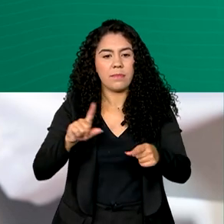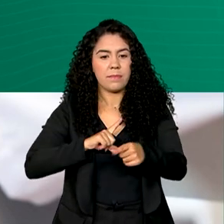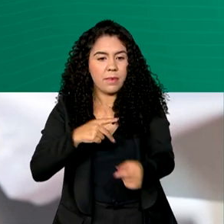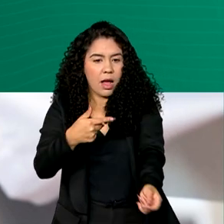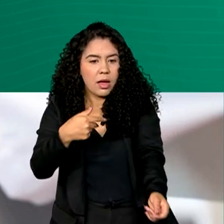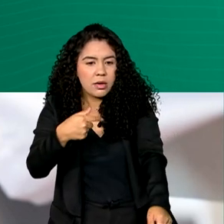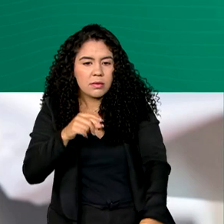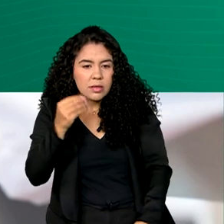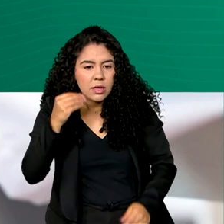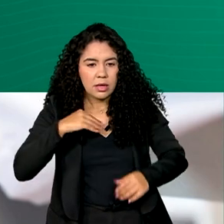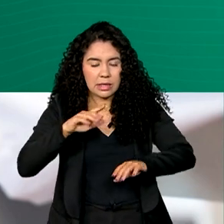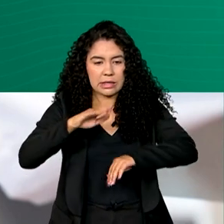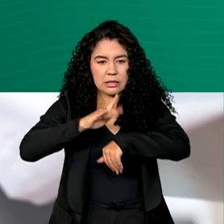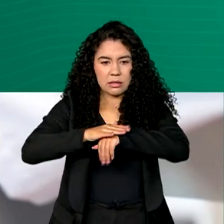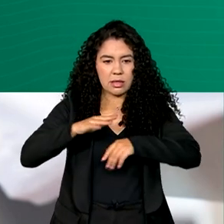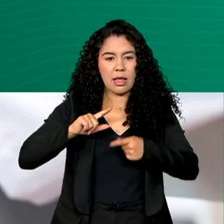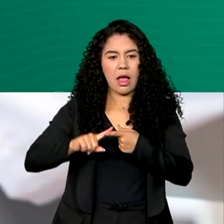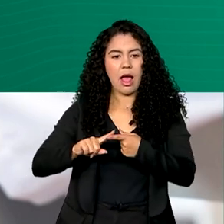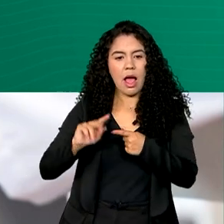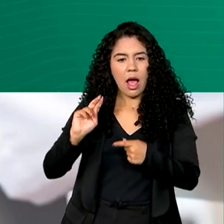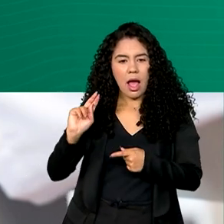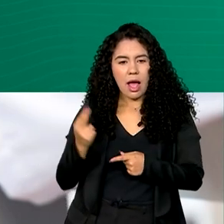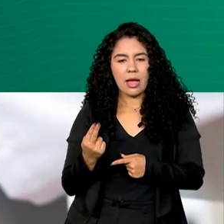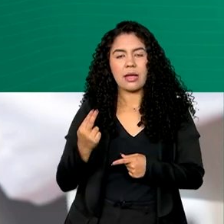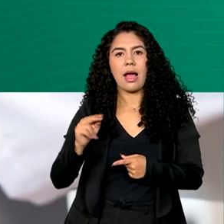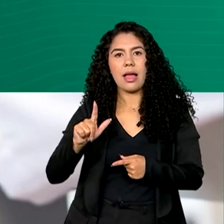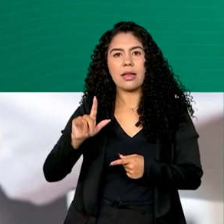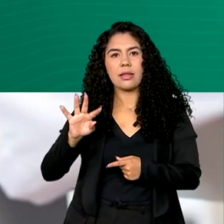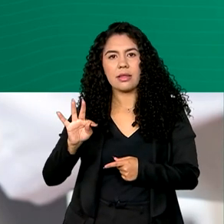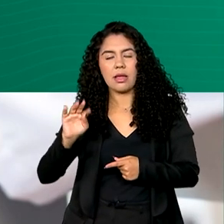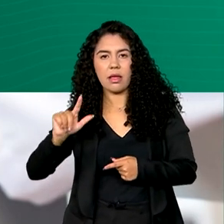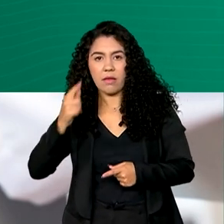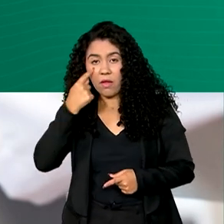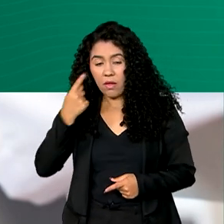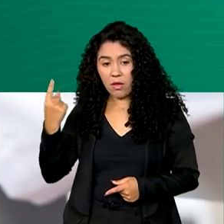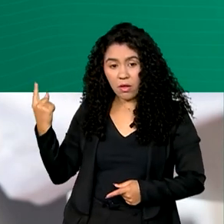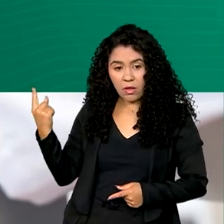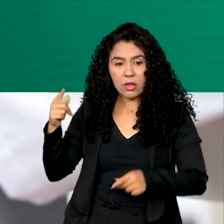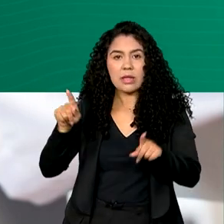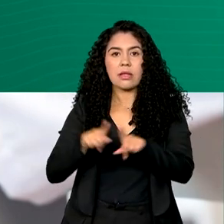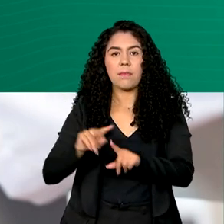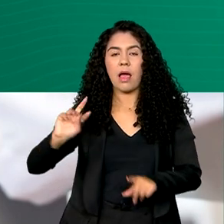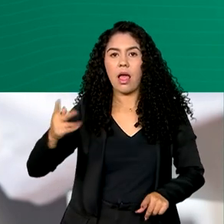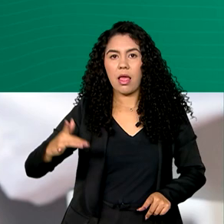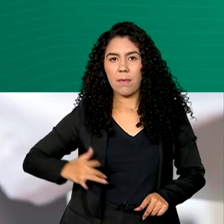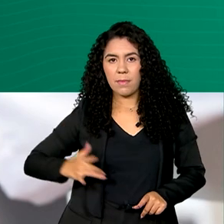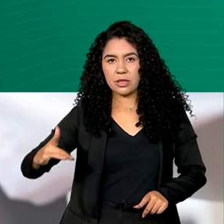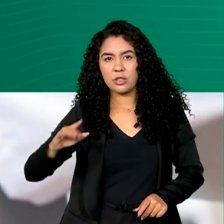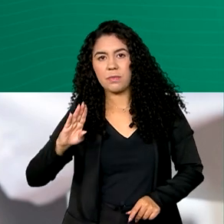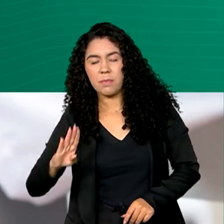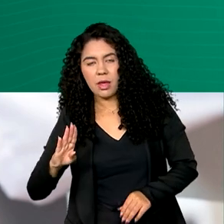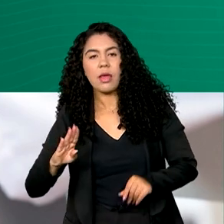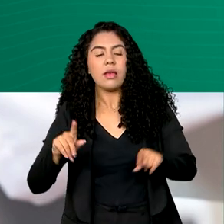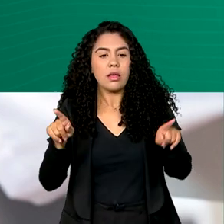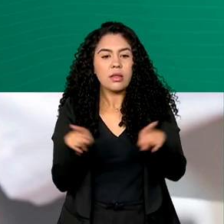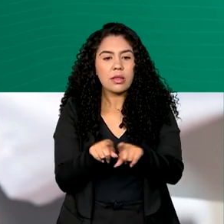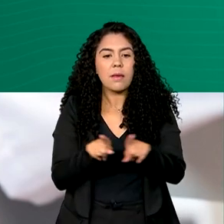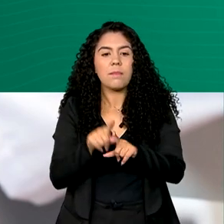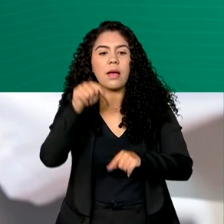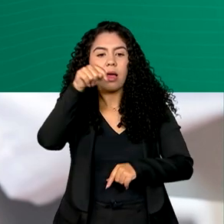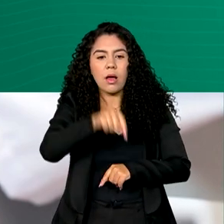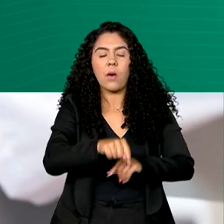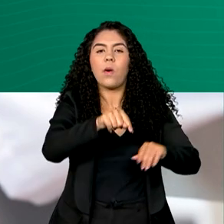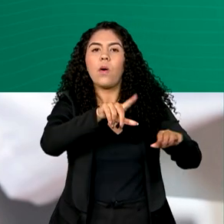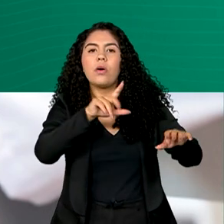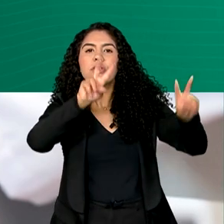HTLV, hepatite B e hepatite C. A rede de bancos de leite do Brasil terá um sistema